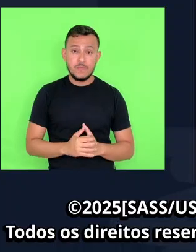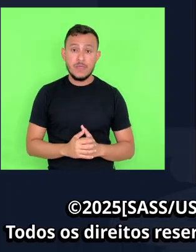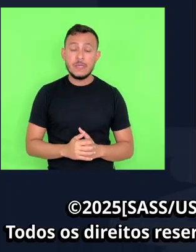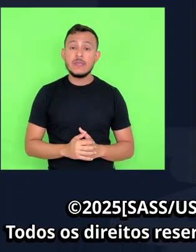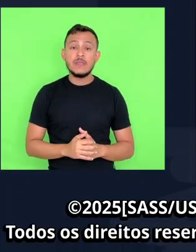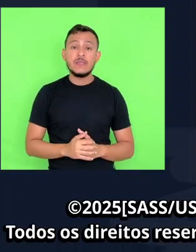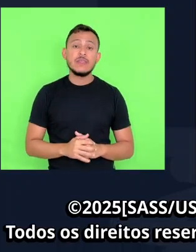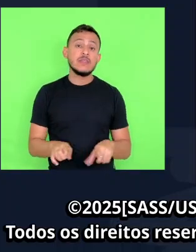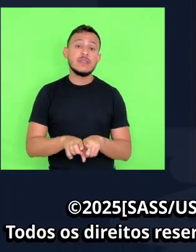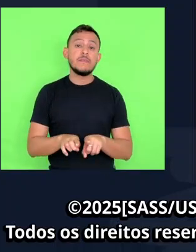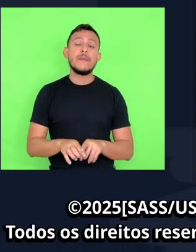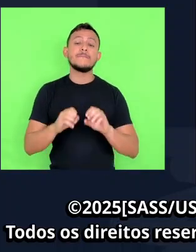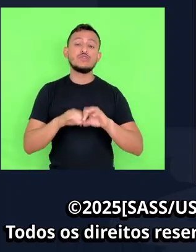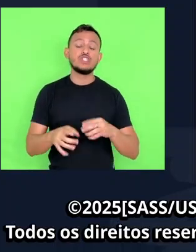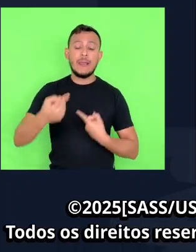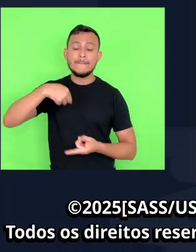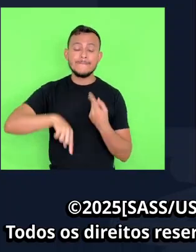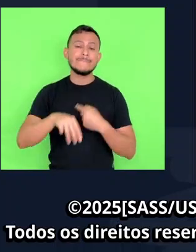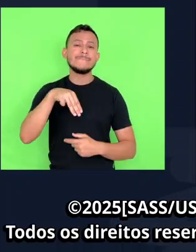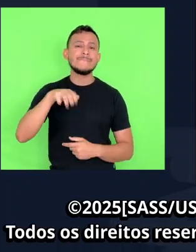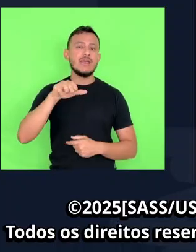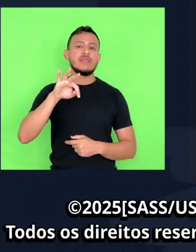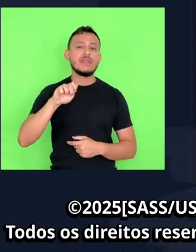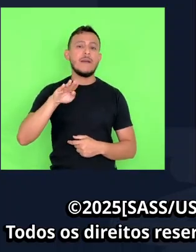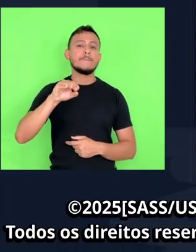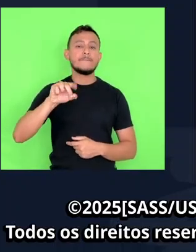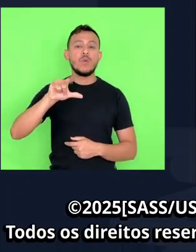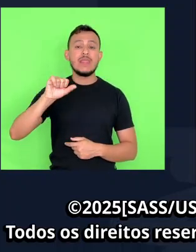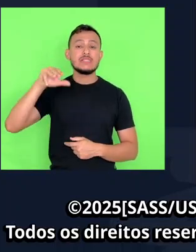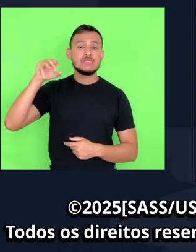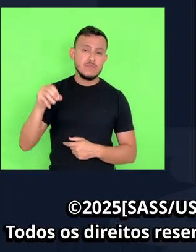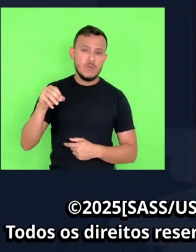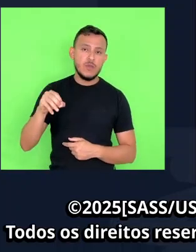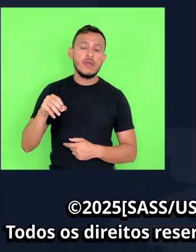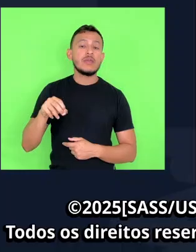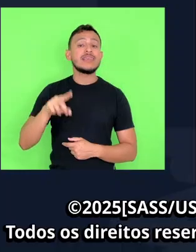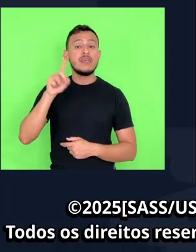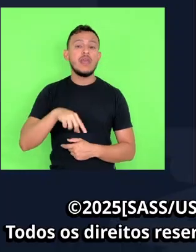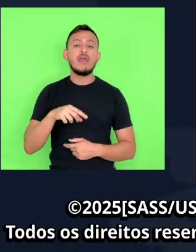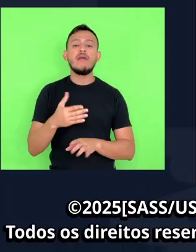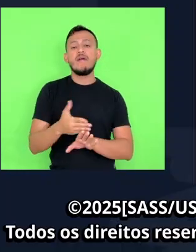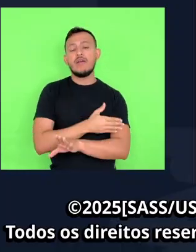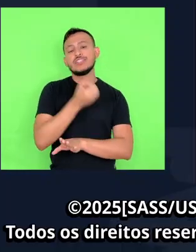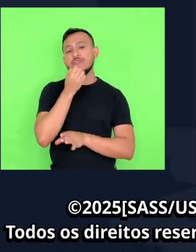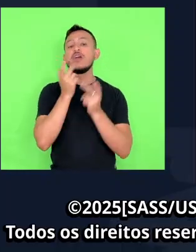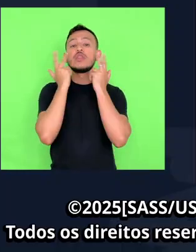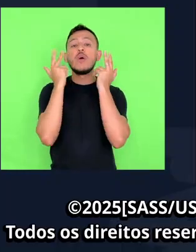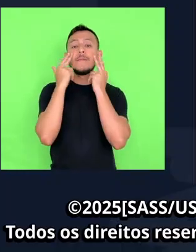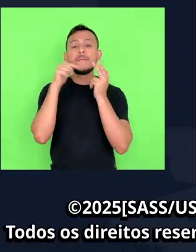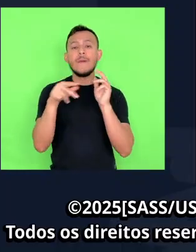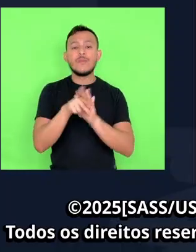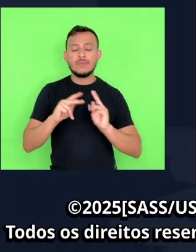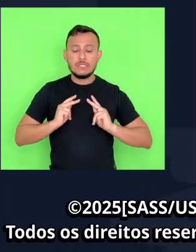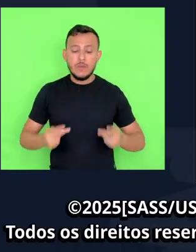então perturbando esse metabolismo que seria o metabolismo normal, importante para o